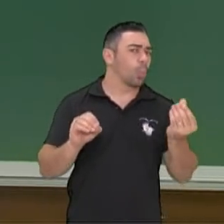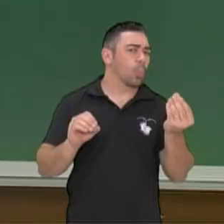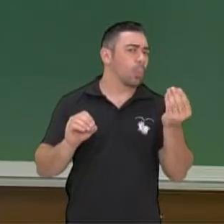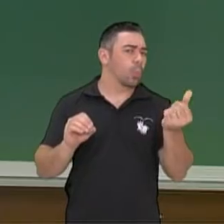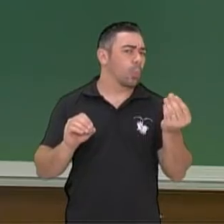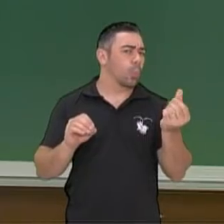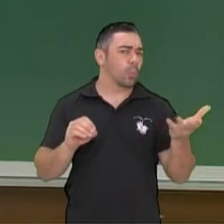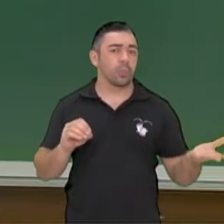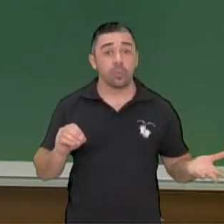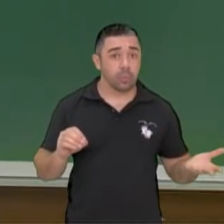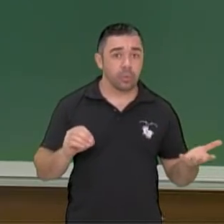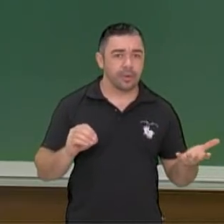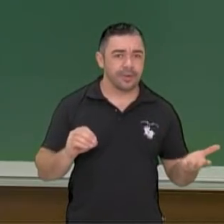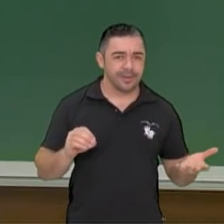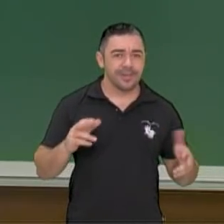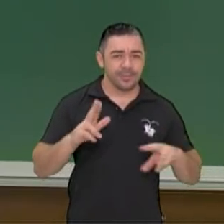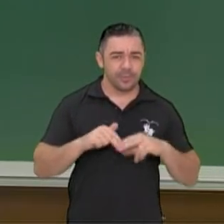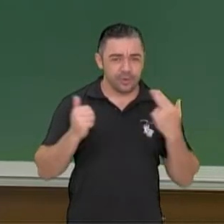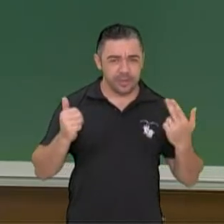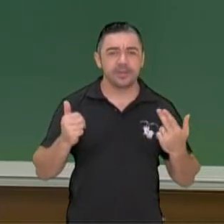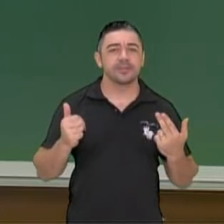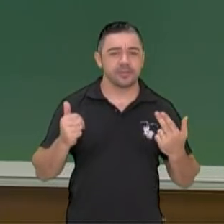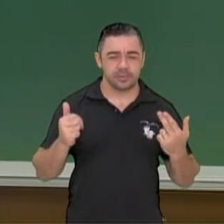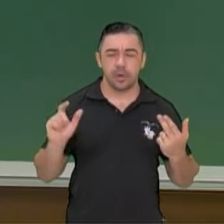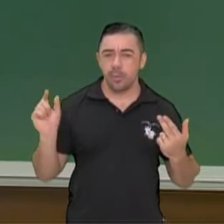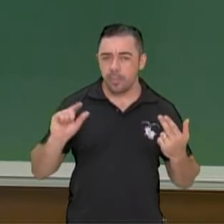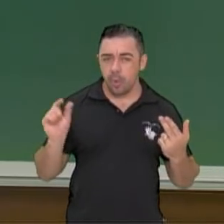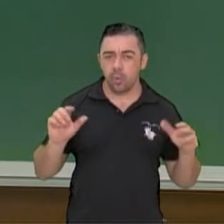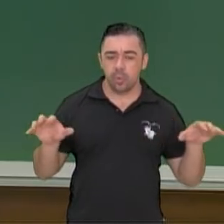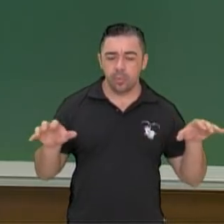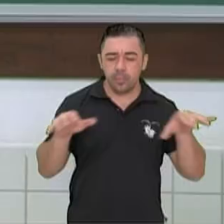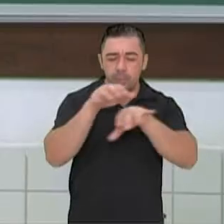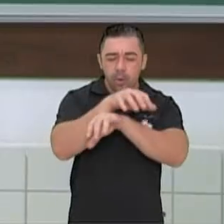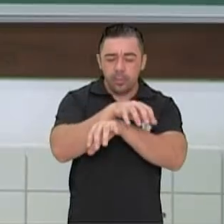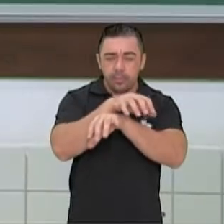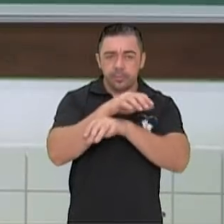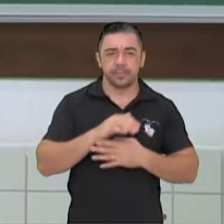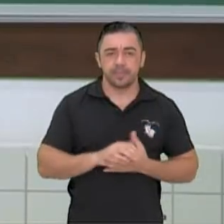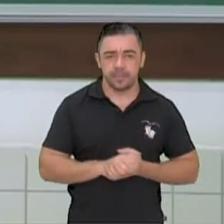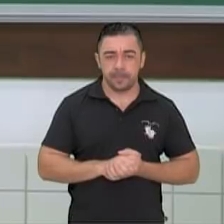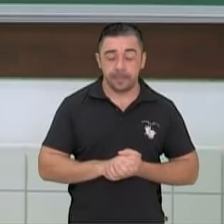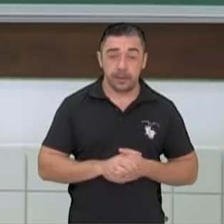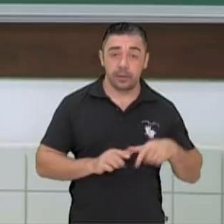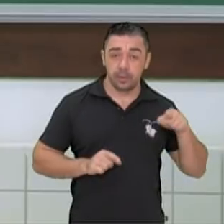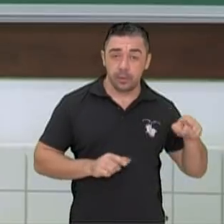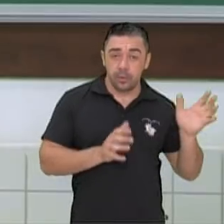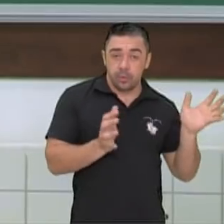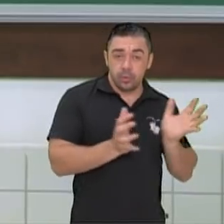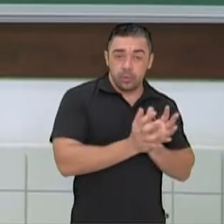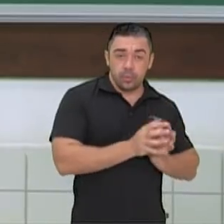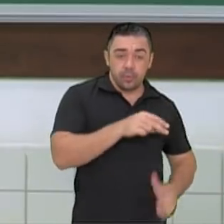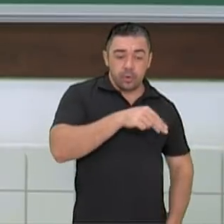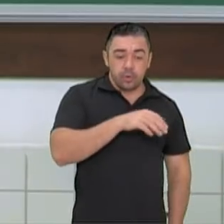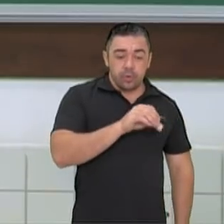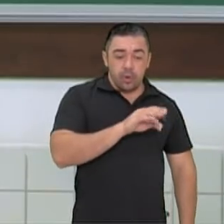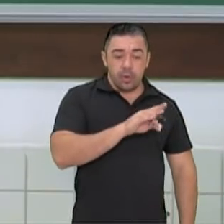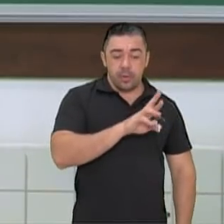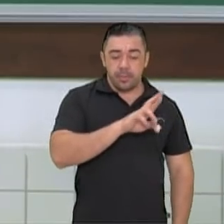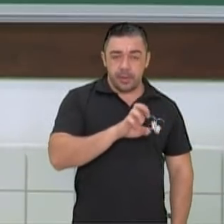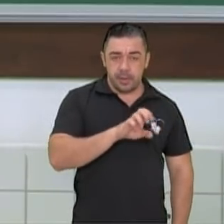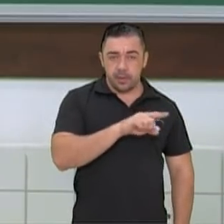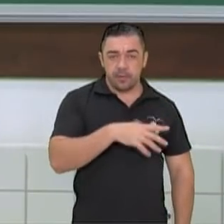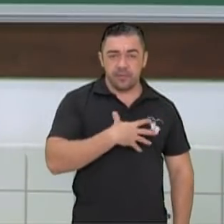aí que nós vamos ver que, por isso que a gente fala que tem pouca mobilidade social, os nobres, quem é primogênito, herda o